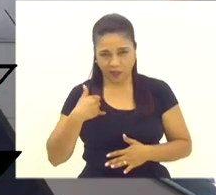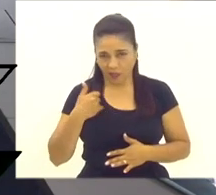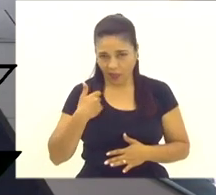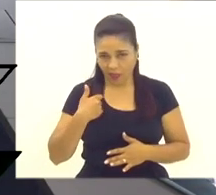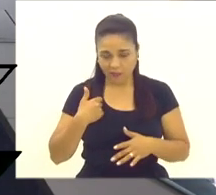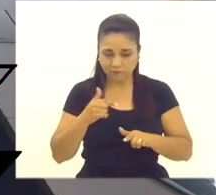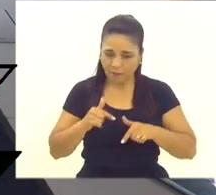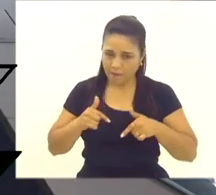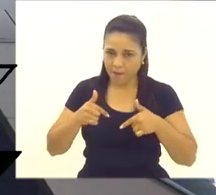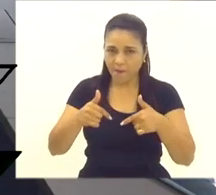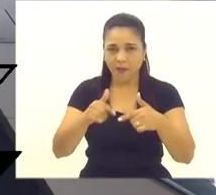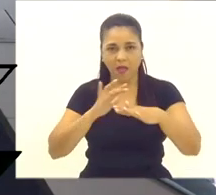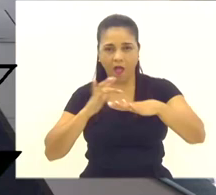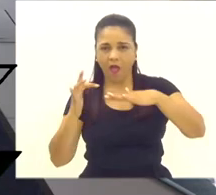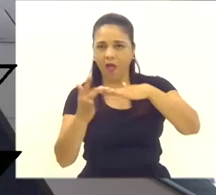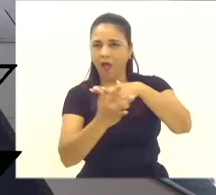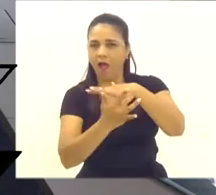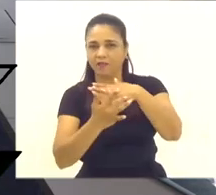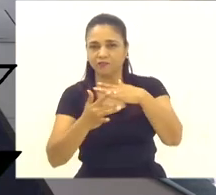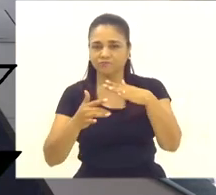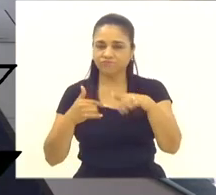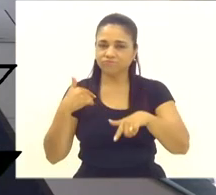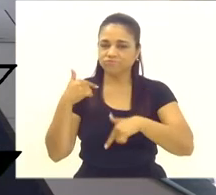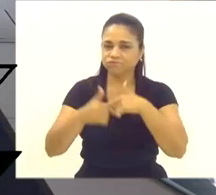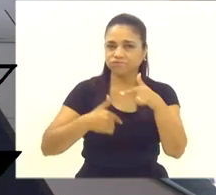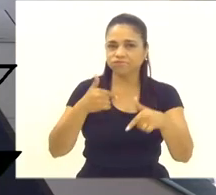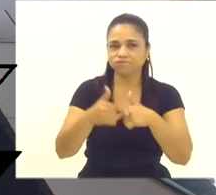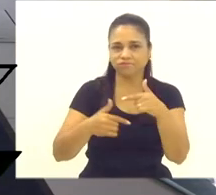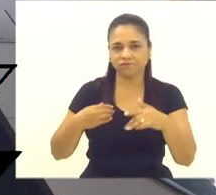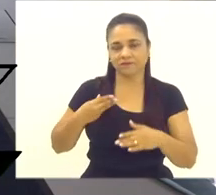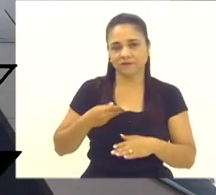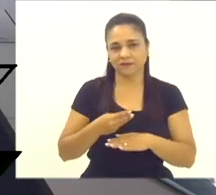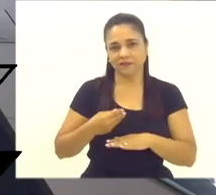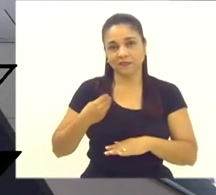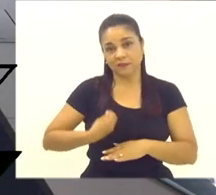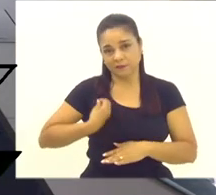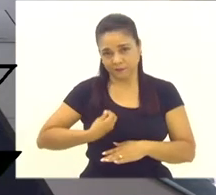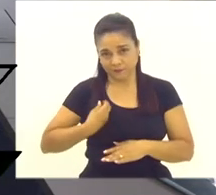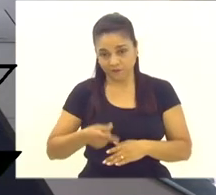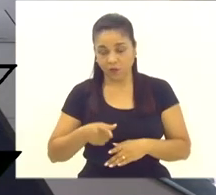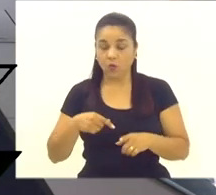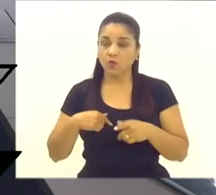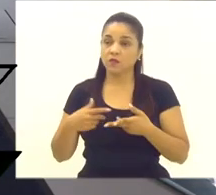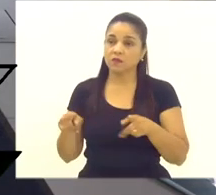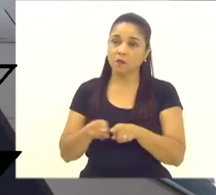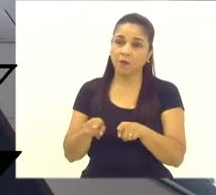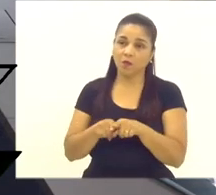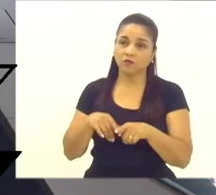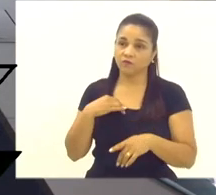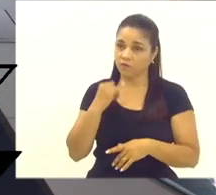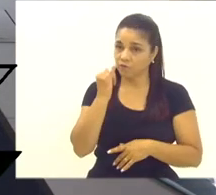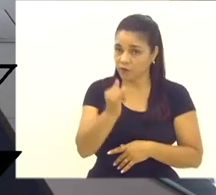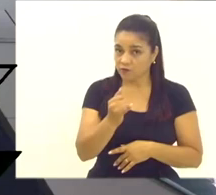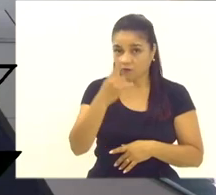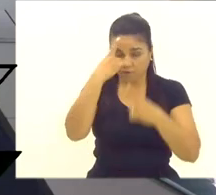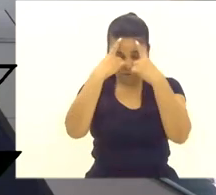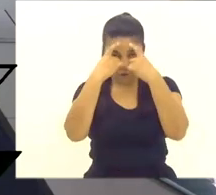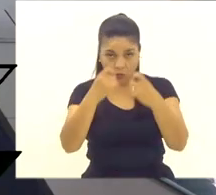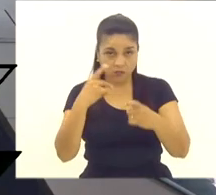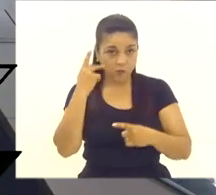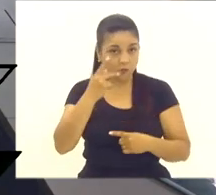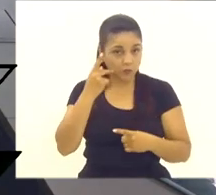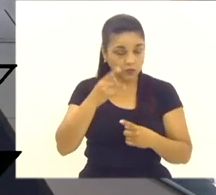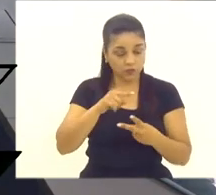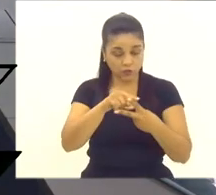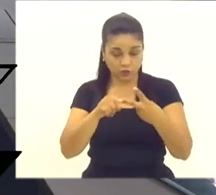né nas redes então também muito mais aberta política tem dois aspectos né um